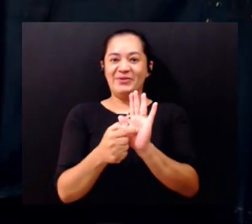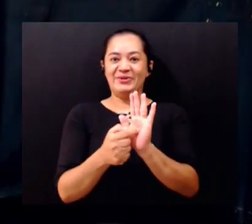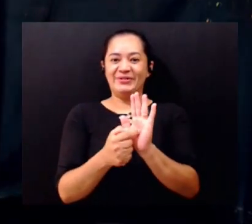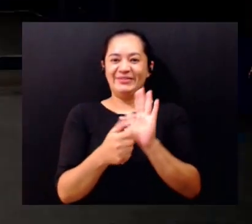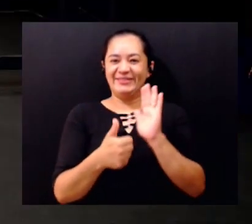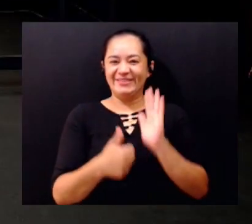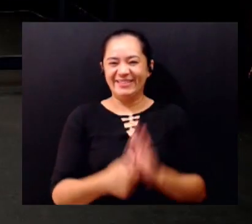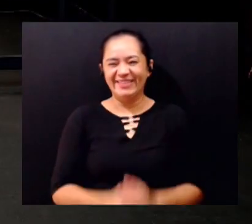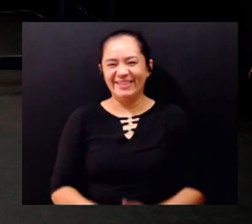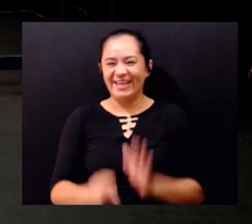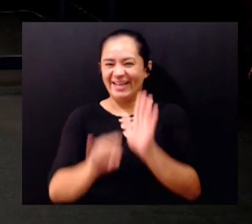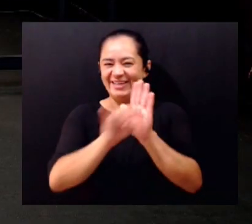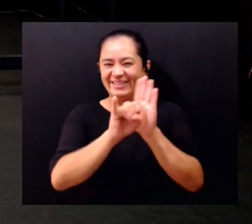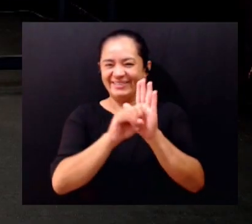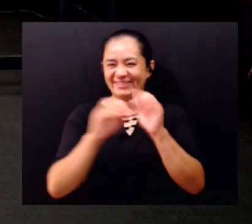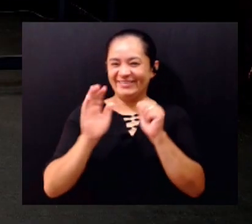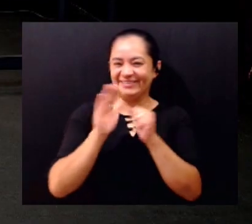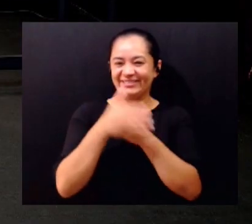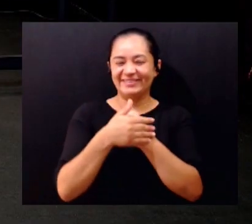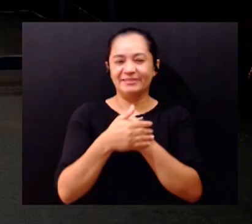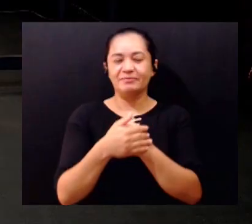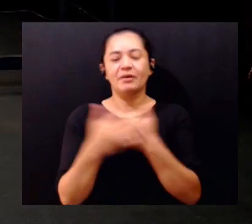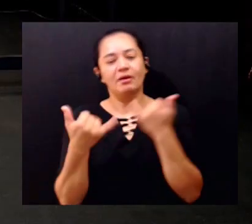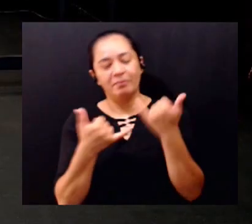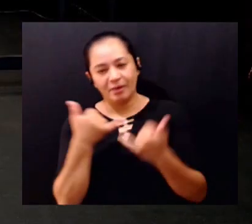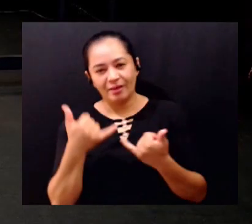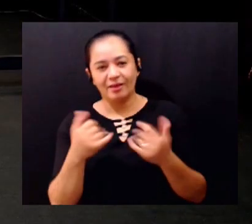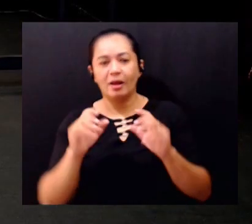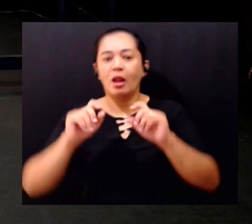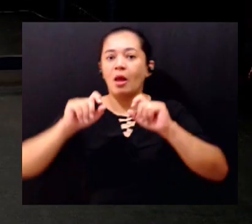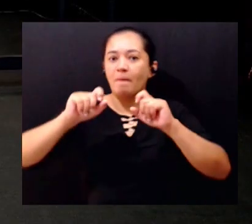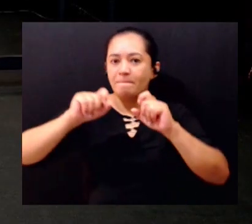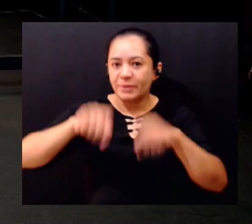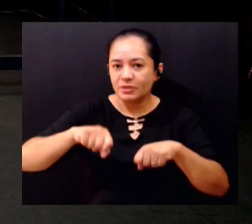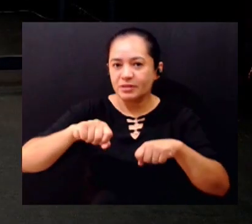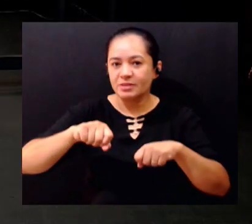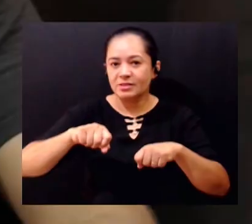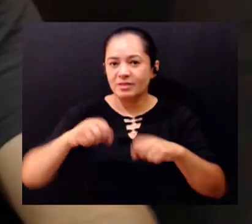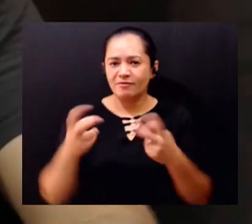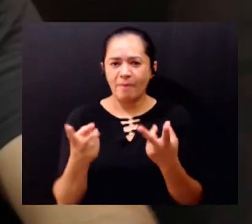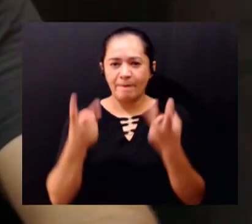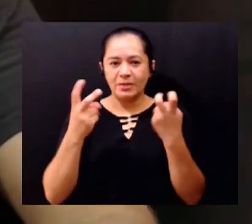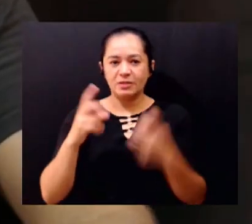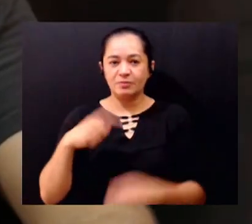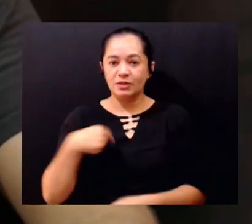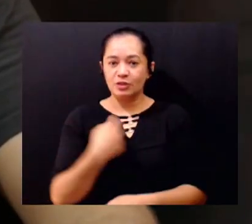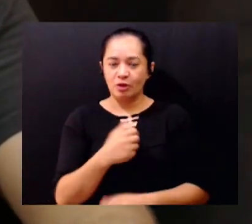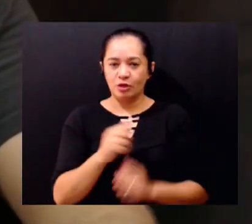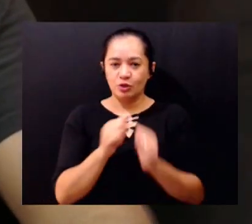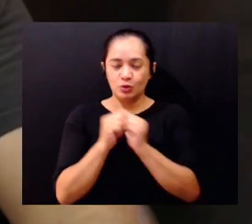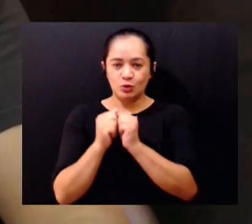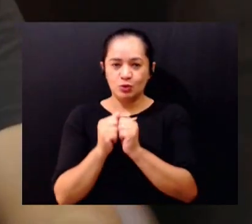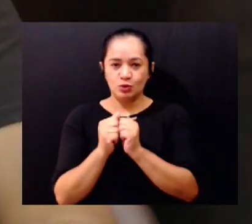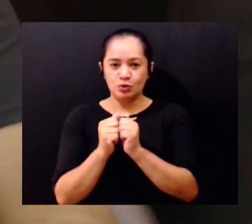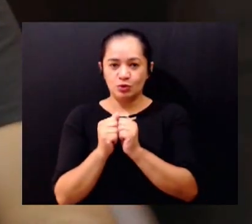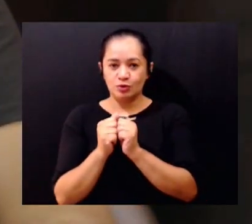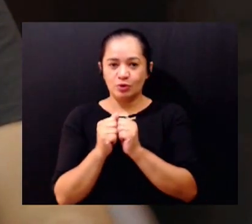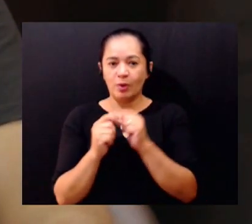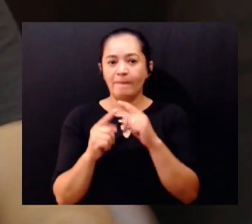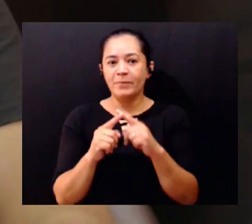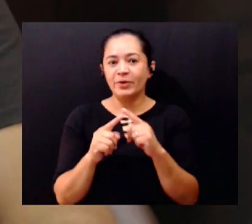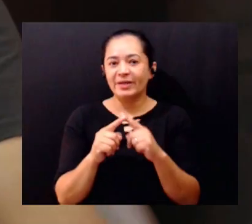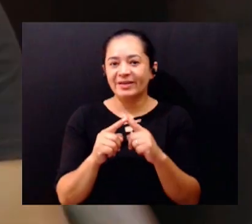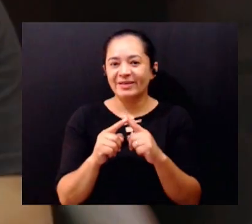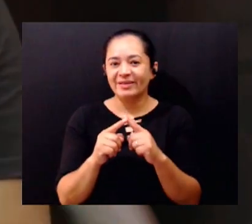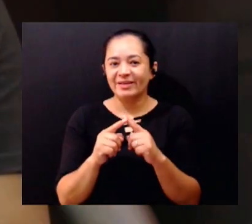verdade, Ai, assim, ai. eu sempre falo, é possível ver eu e ele no mesmo lugar ao mesmo tempo, né? Que às vezes quando a identidade secreta não tá no mesmo